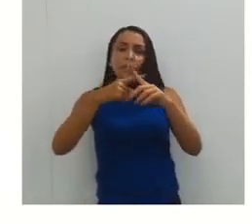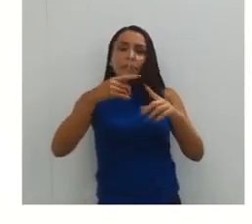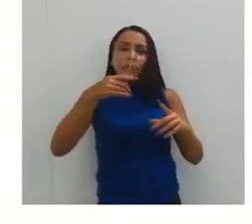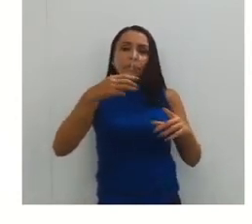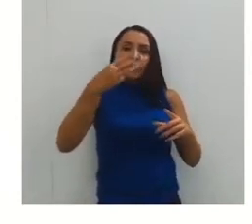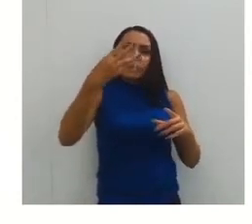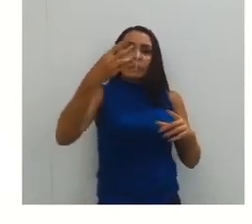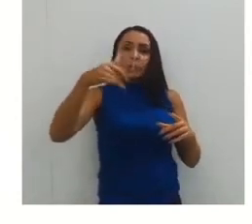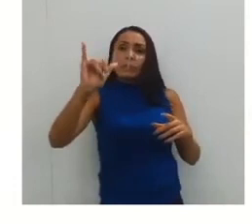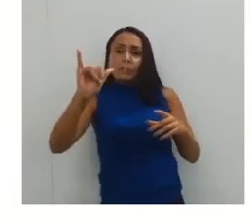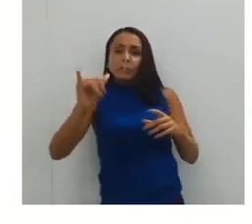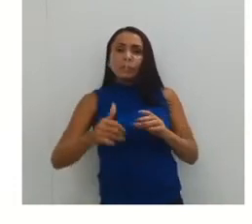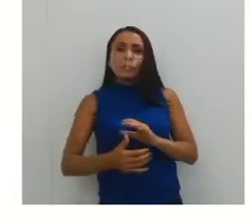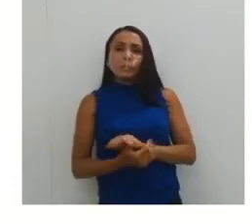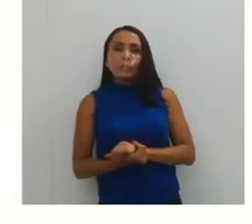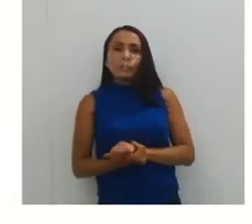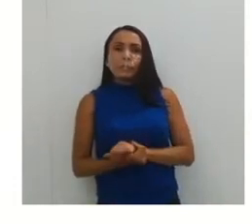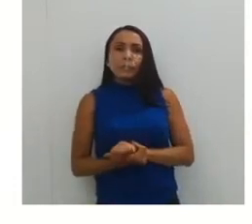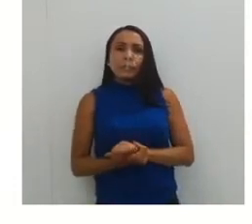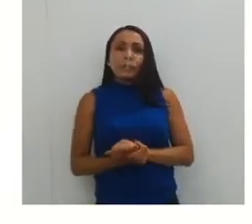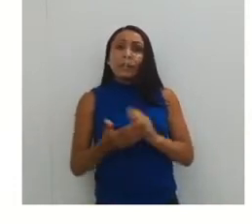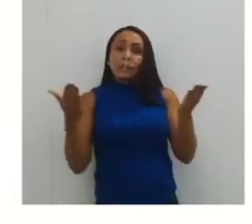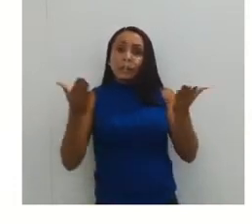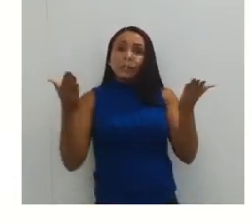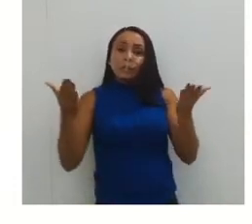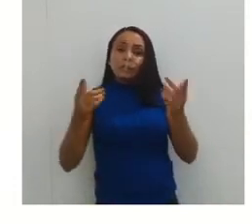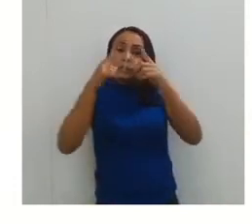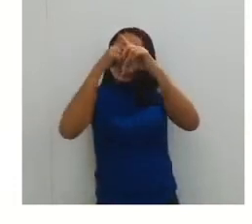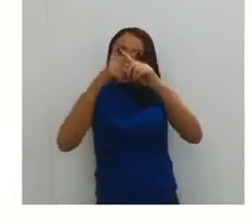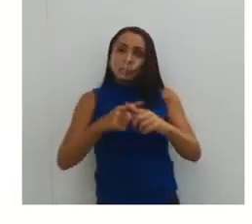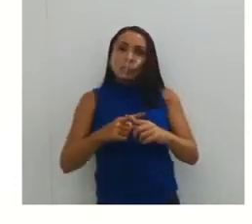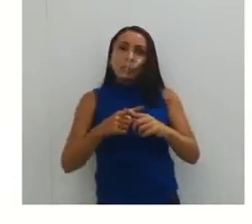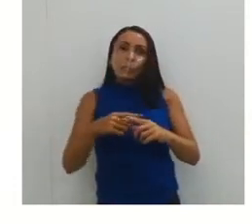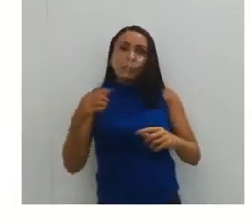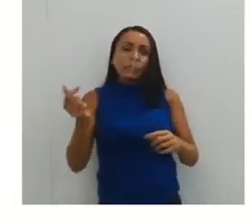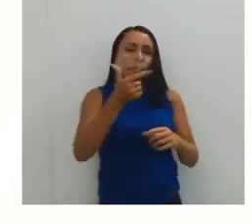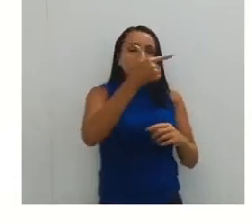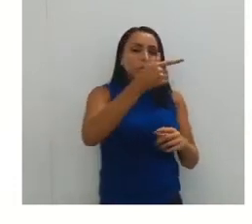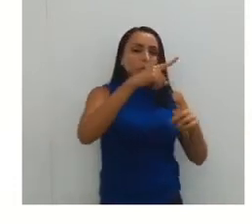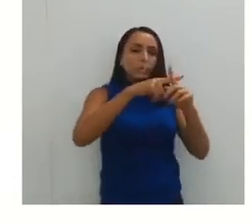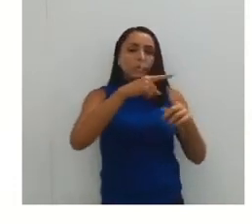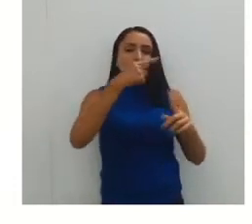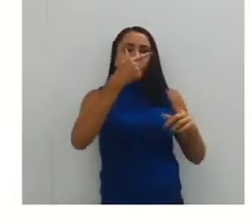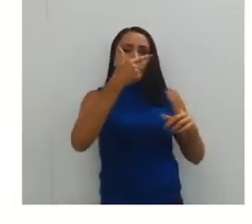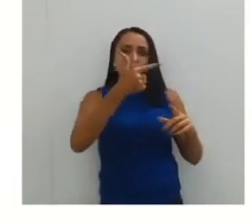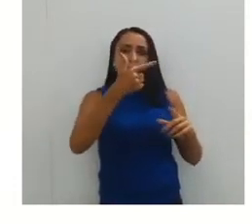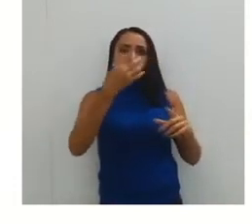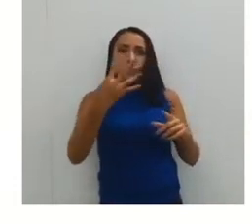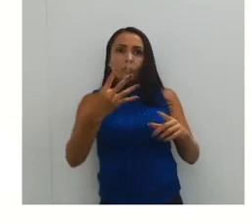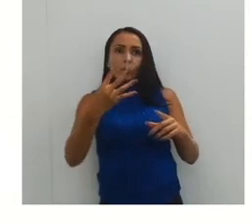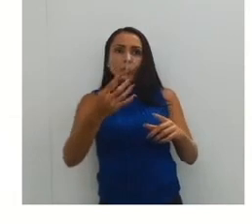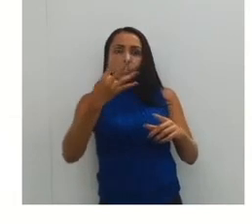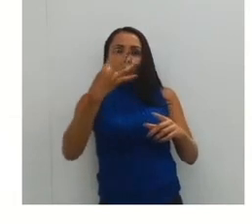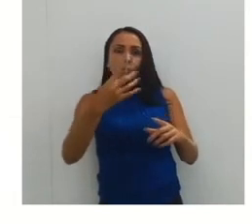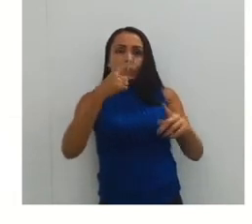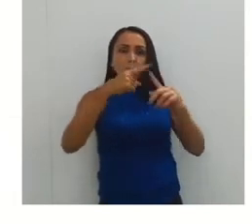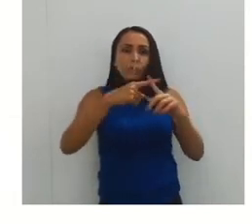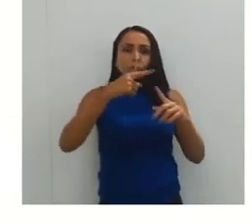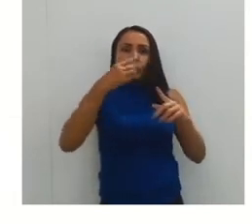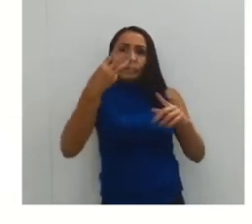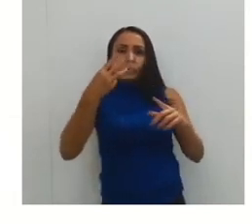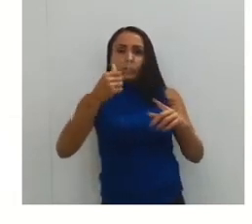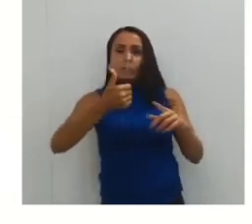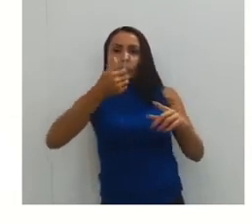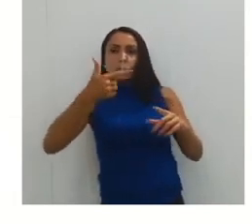segundo, 3y. Feito isso, a gente multiplica. 2 vezes 2, 4. 4 vezes 3, 12. 12x.